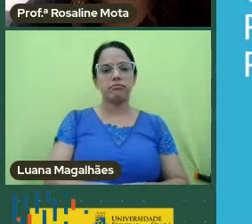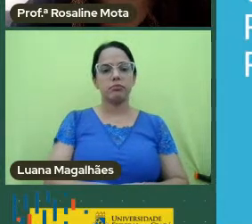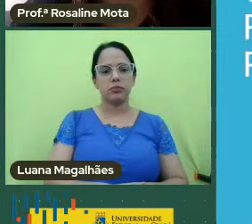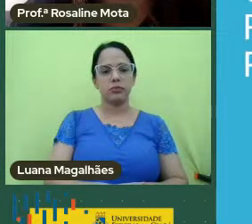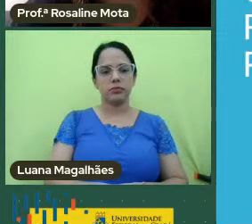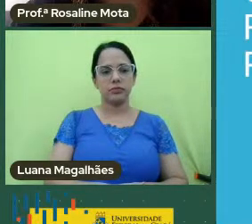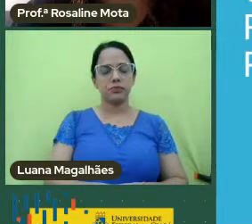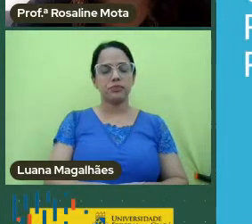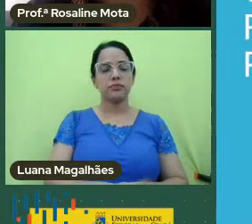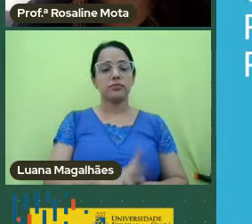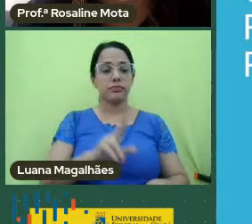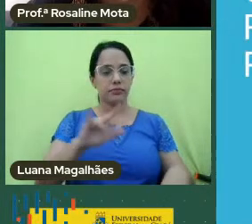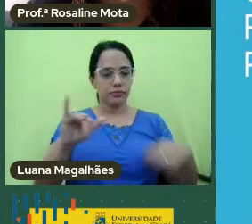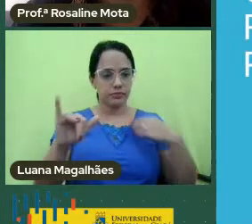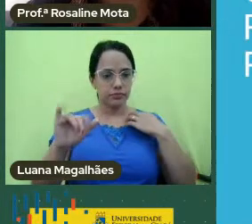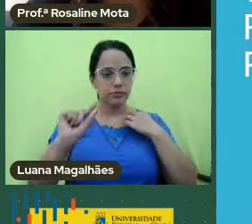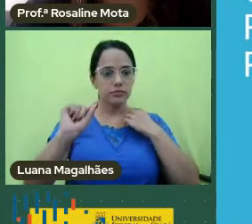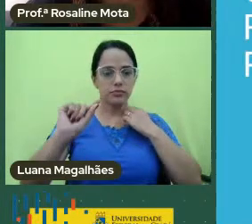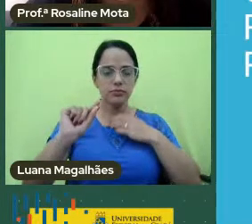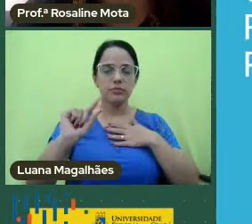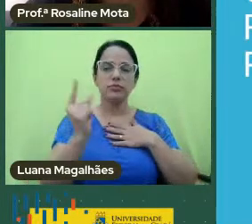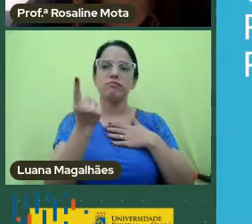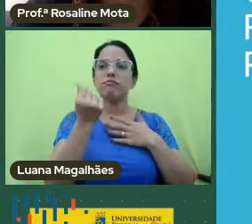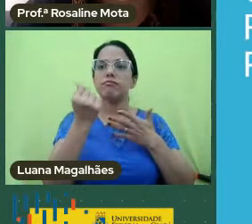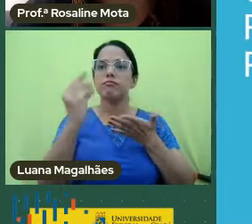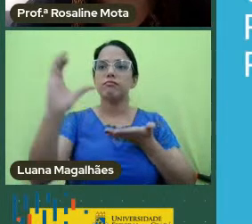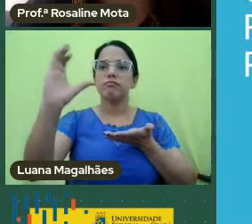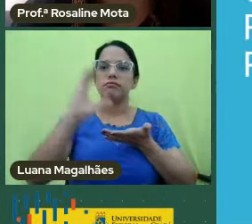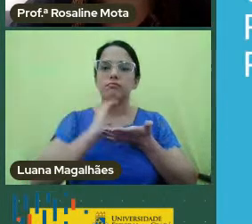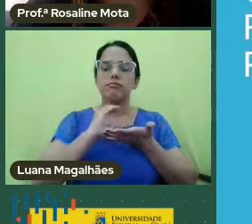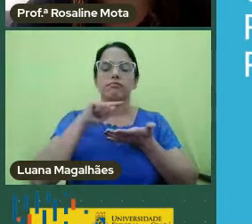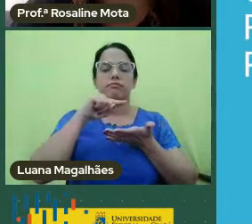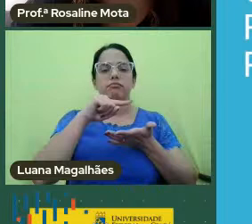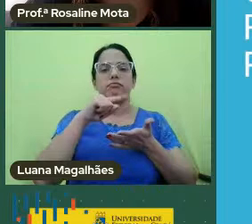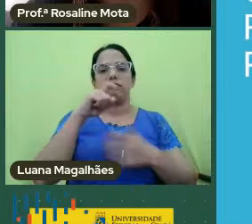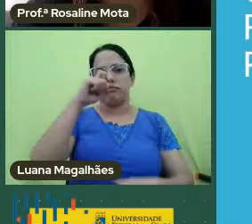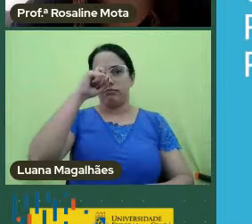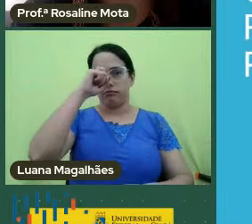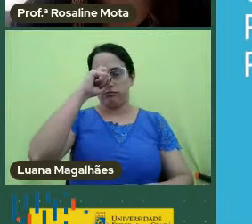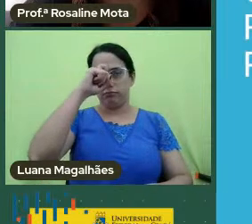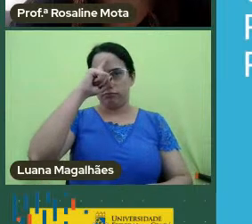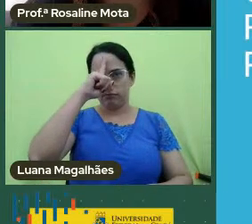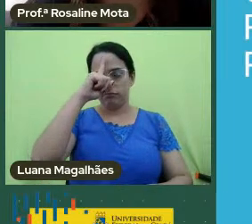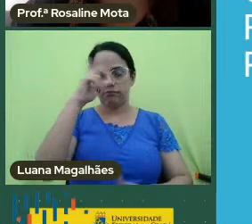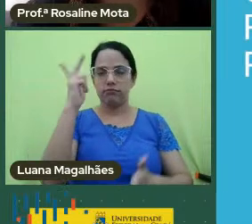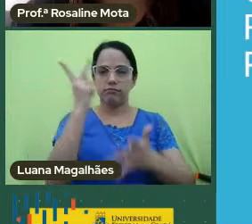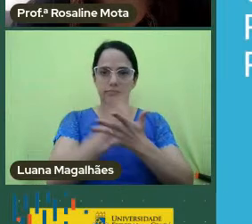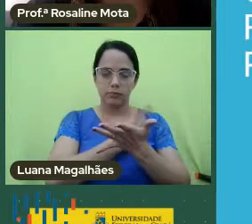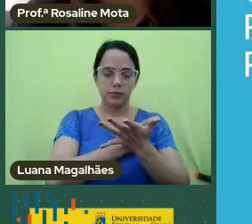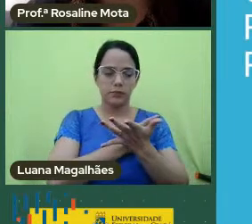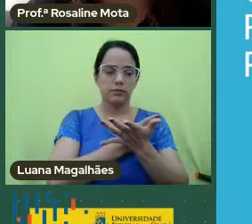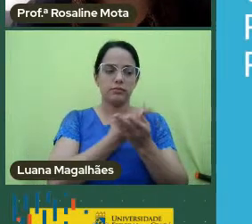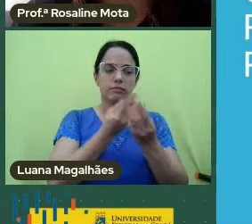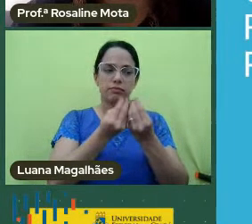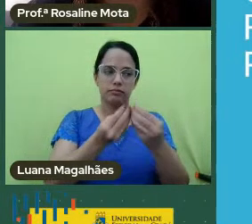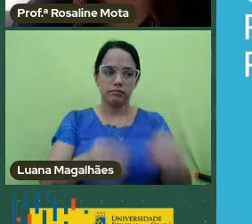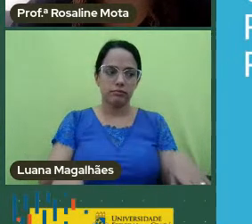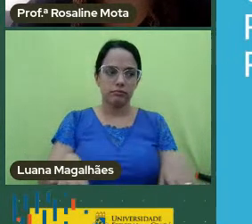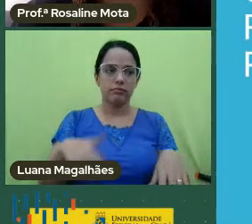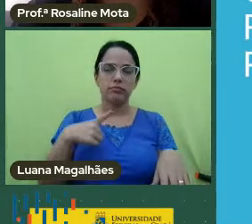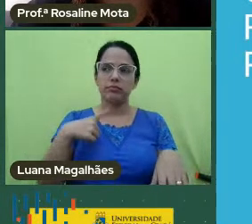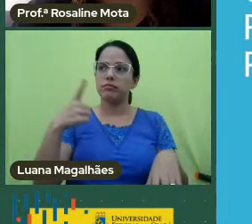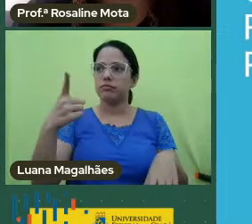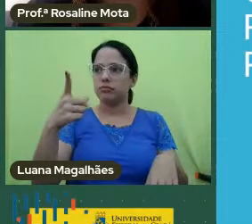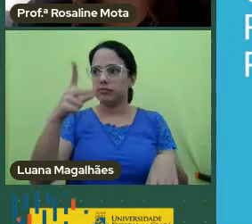isso repercute no faturamento dos hospitais, que muitas vezes pactuam com os